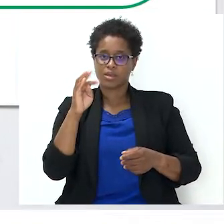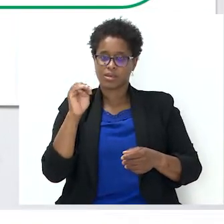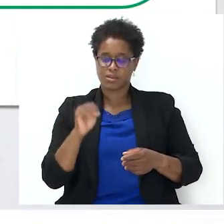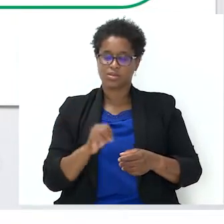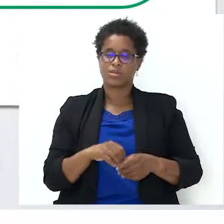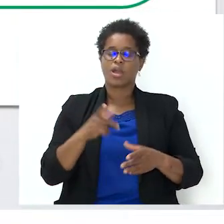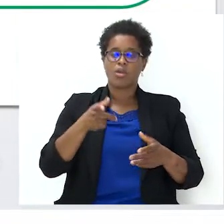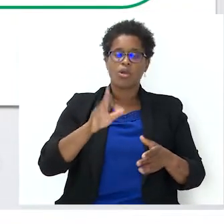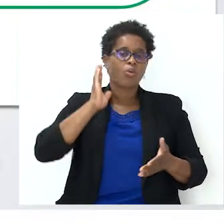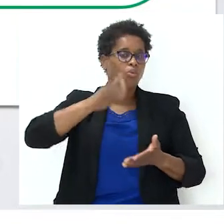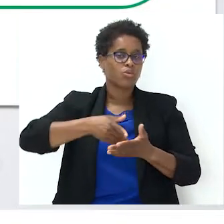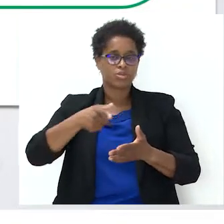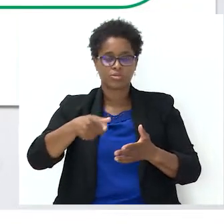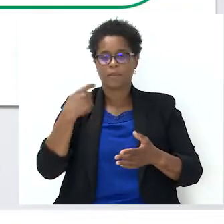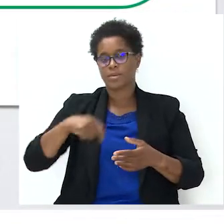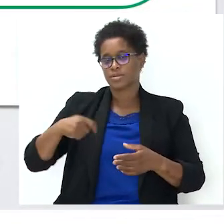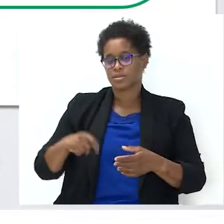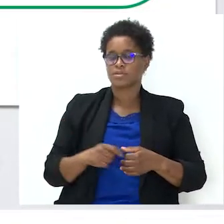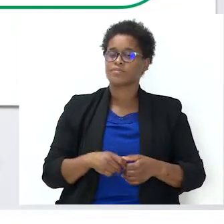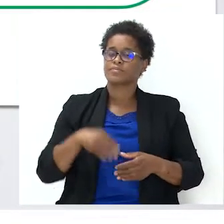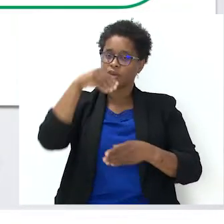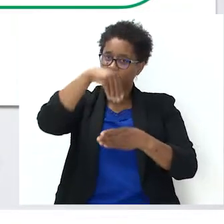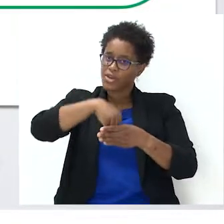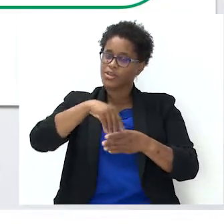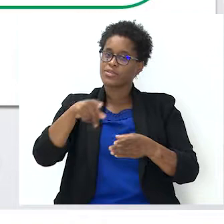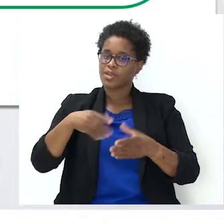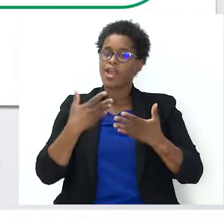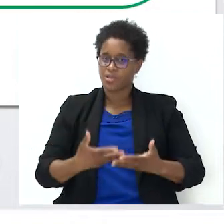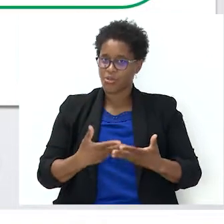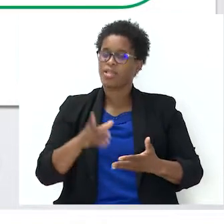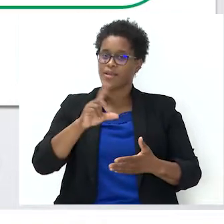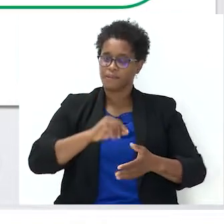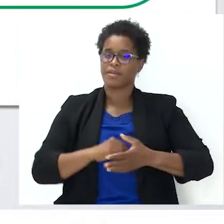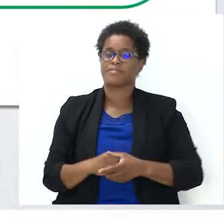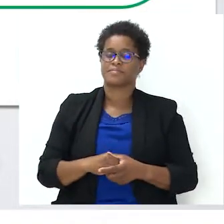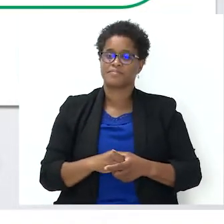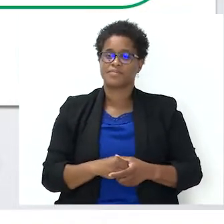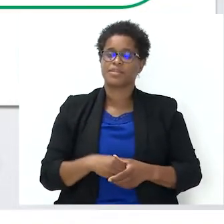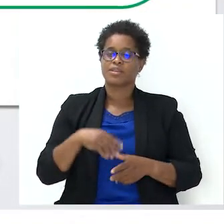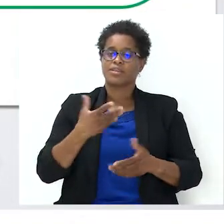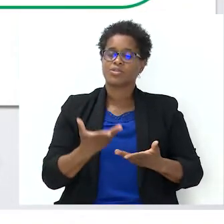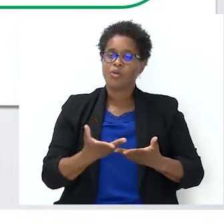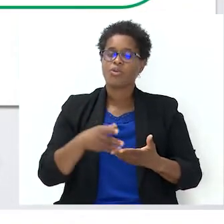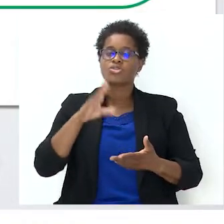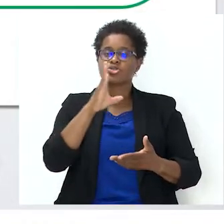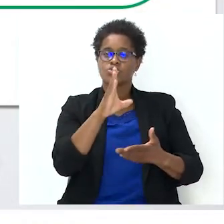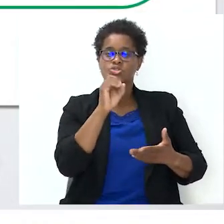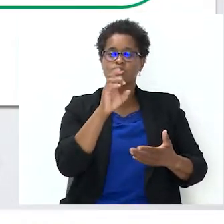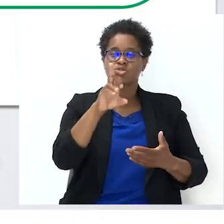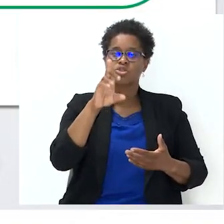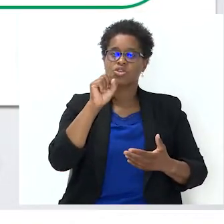nosso último presidente eleito, último e atual, não é? Dr.